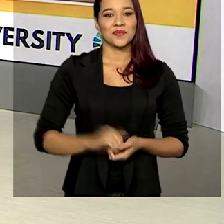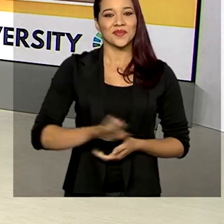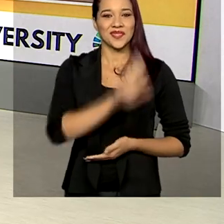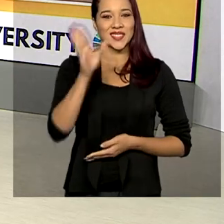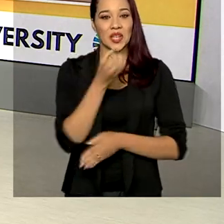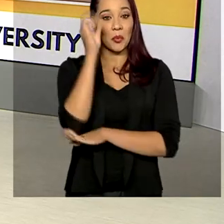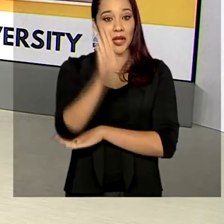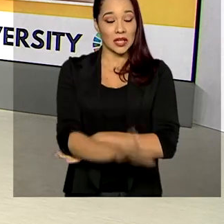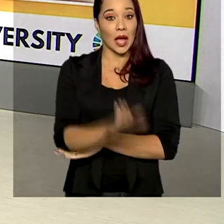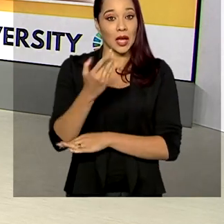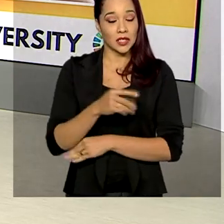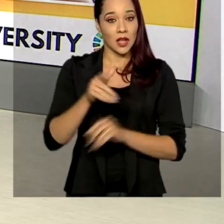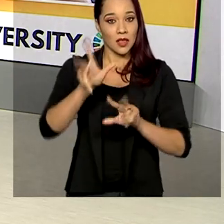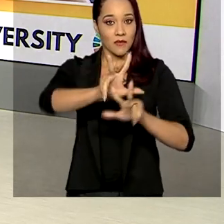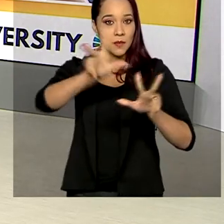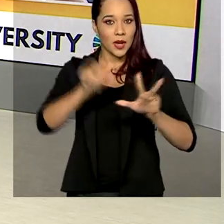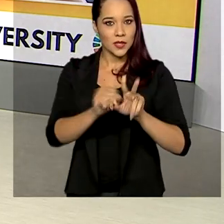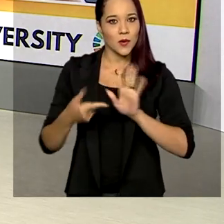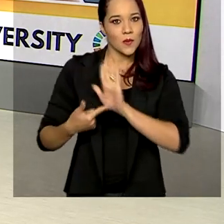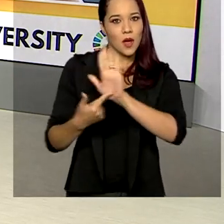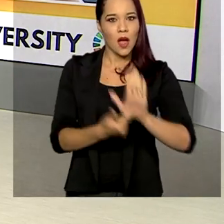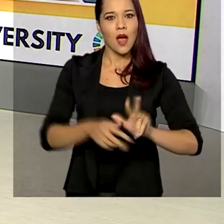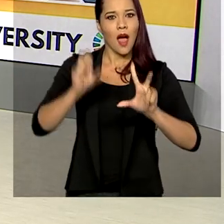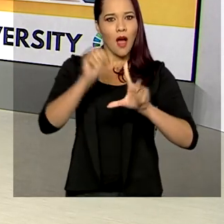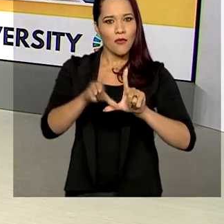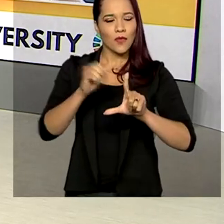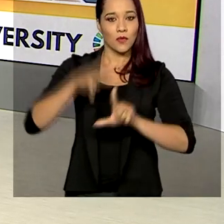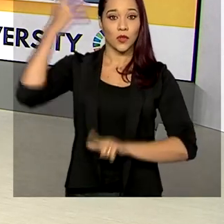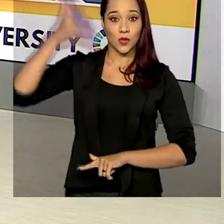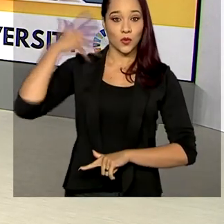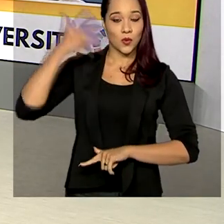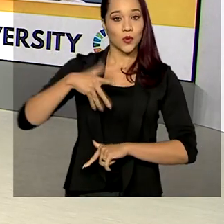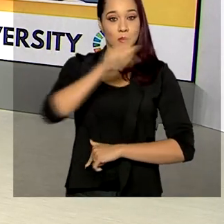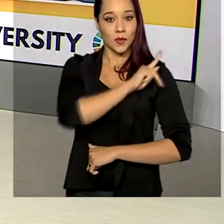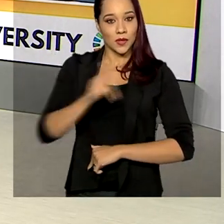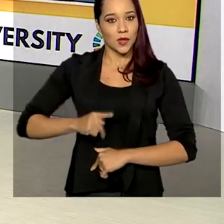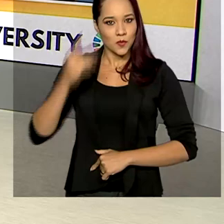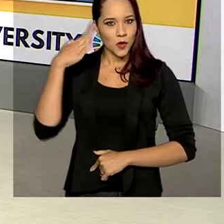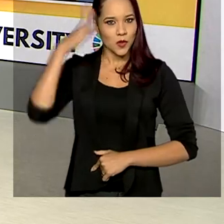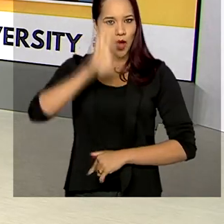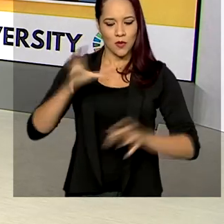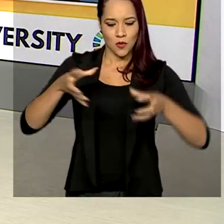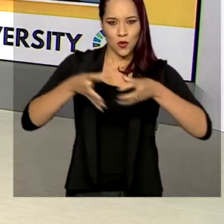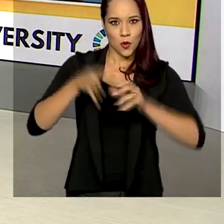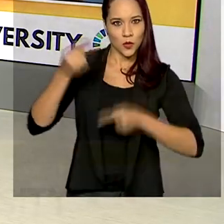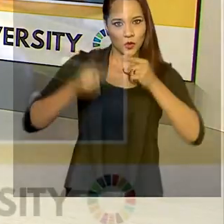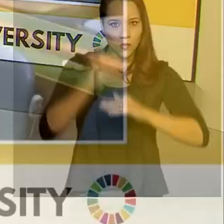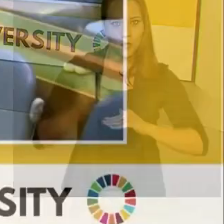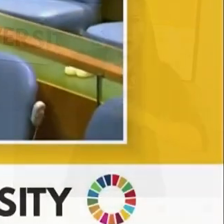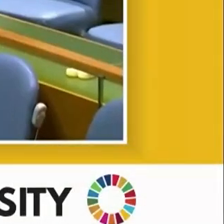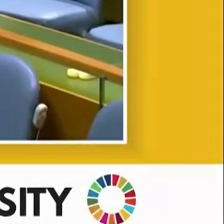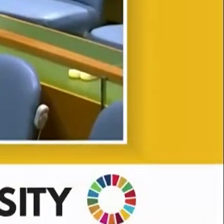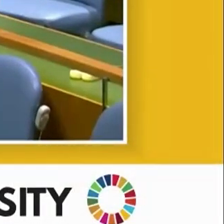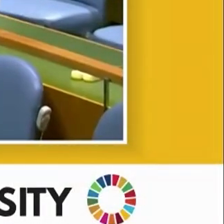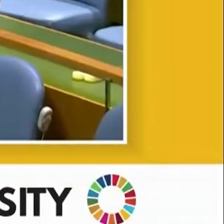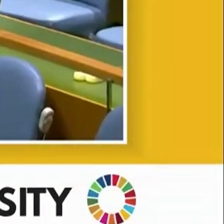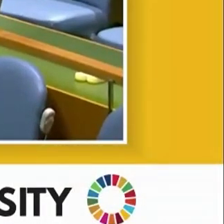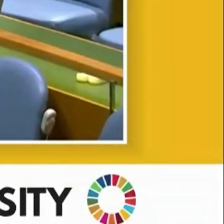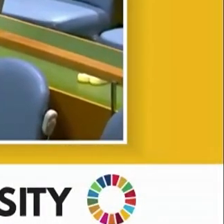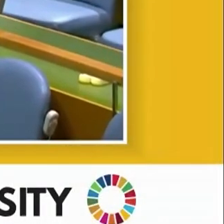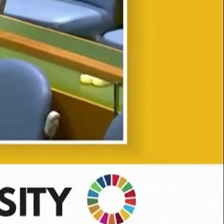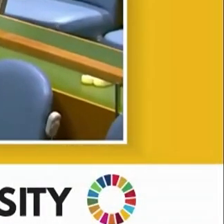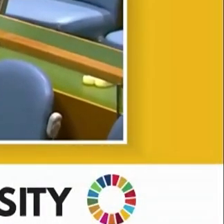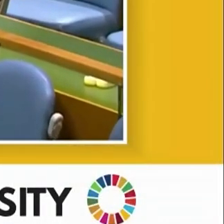o Olá boa tarde a TV Brasil mostra ao vivo discurso do presidente Jair bolsonaro na Cúpula da biodiversidade da ONU